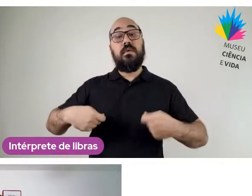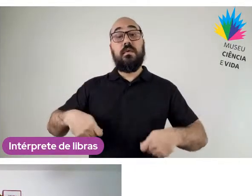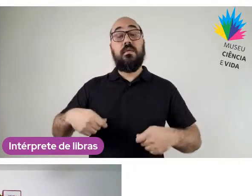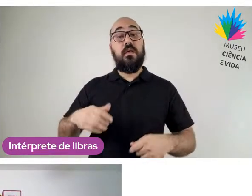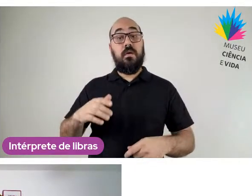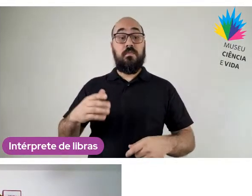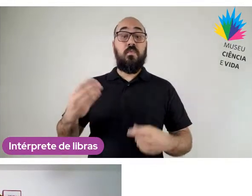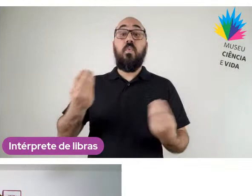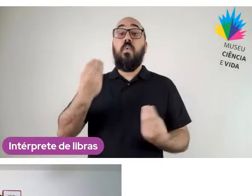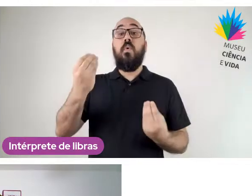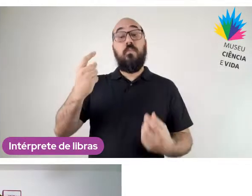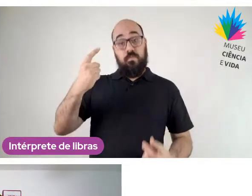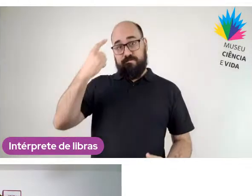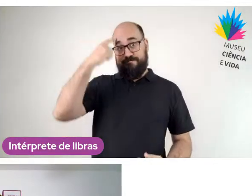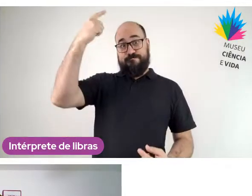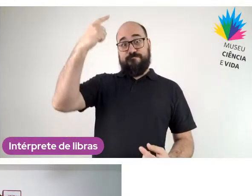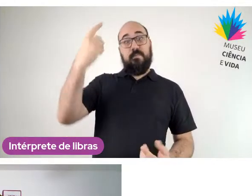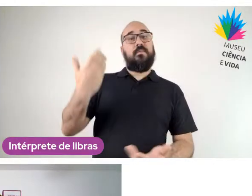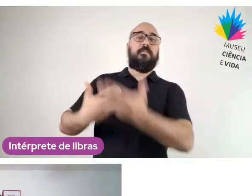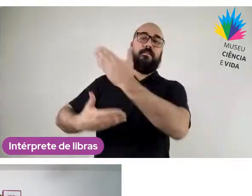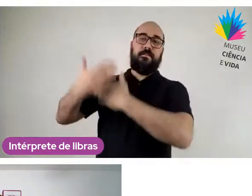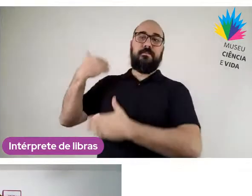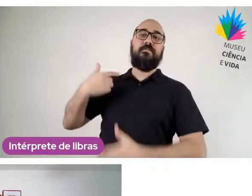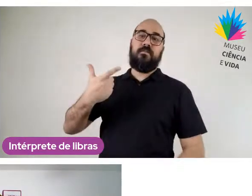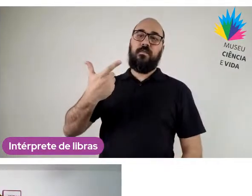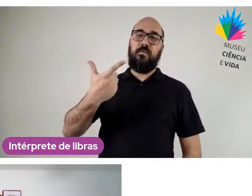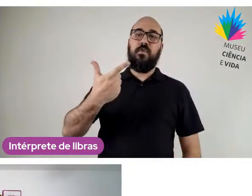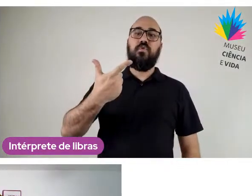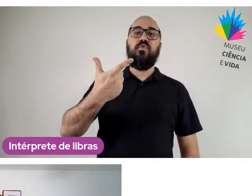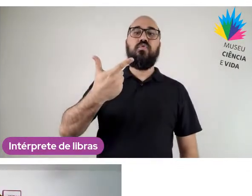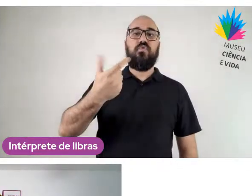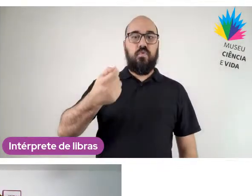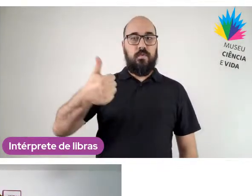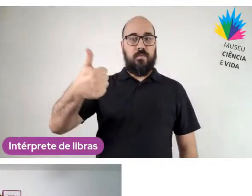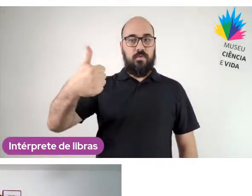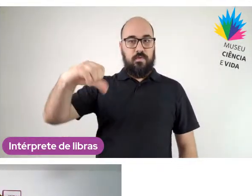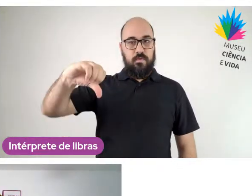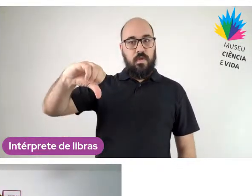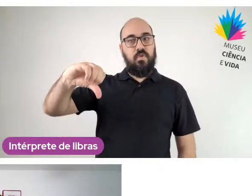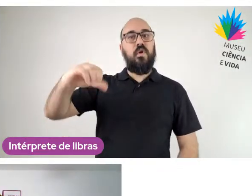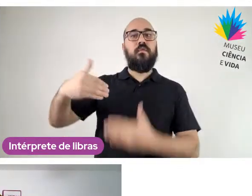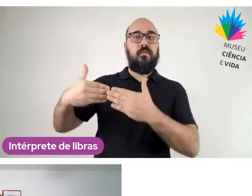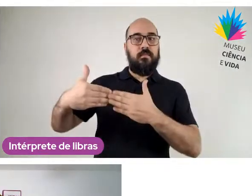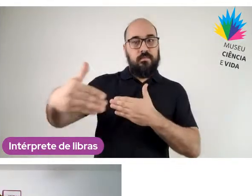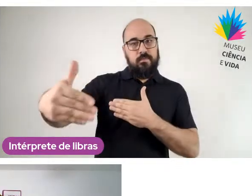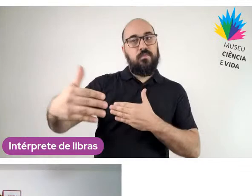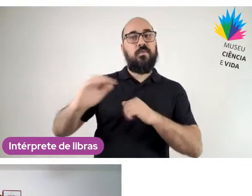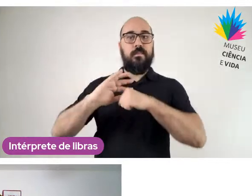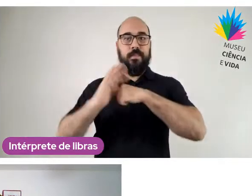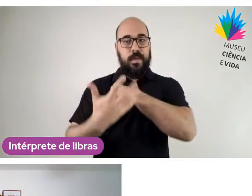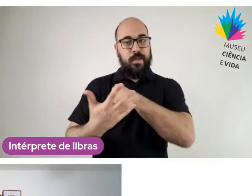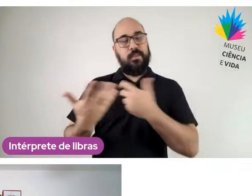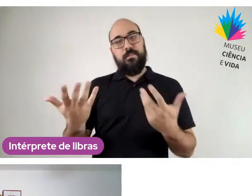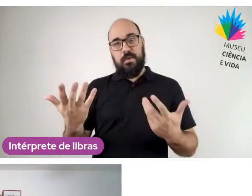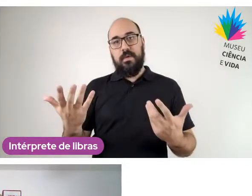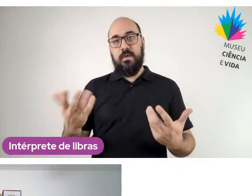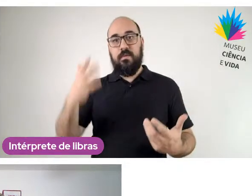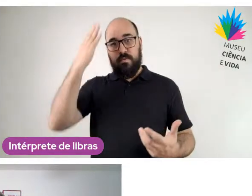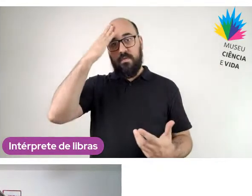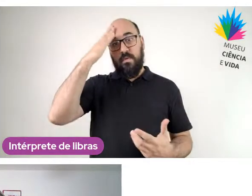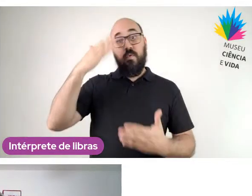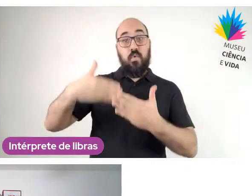pandemia, né, do Covid-19. Mas acompanhando as mudanças nos hábitos diários que a